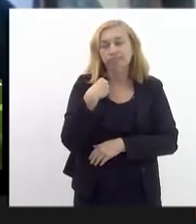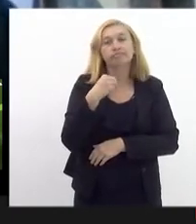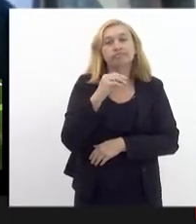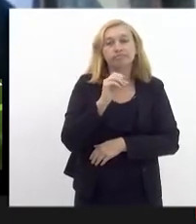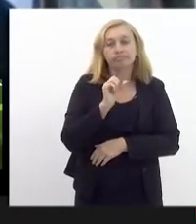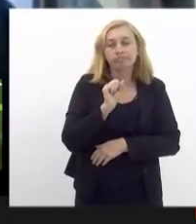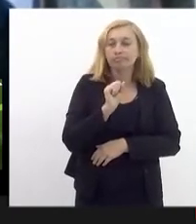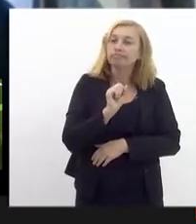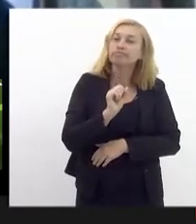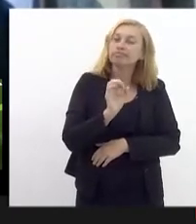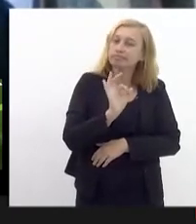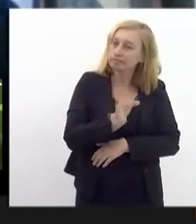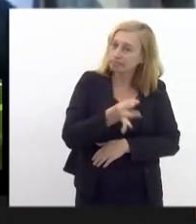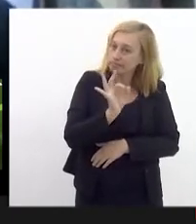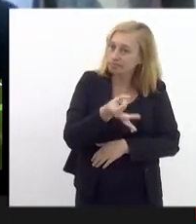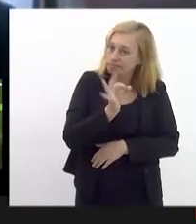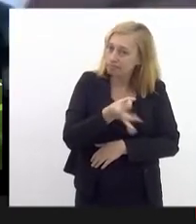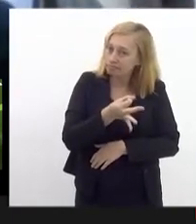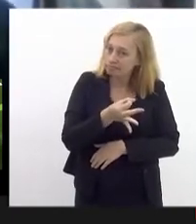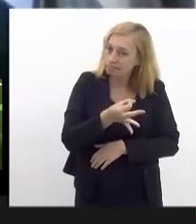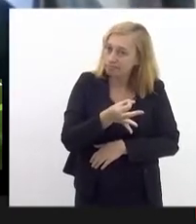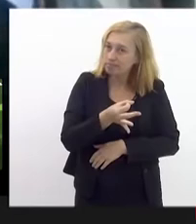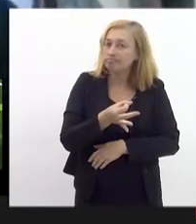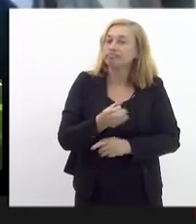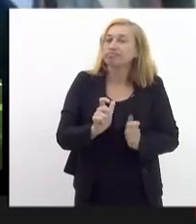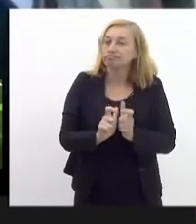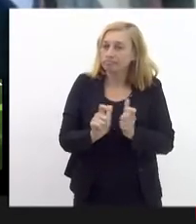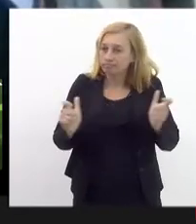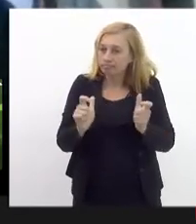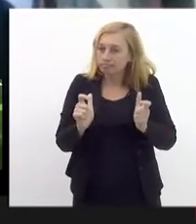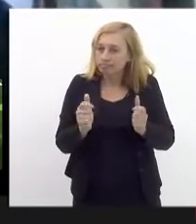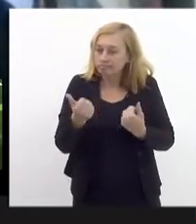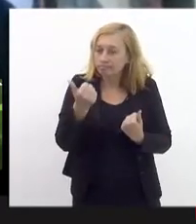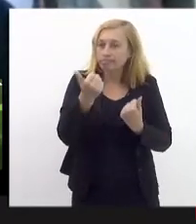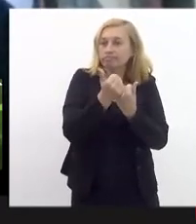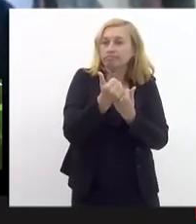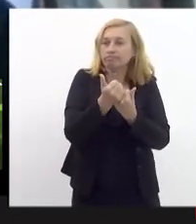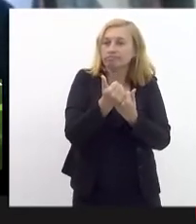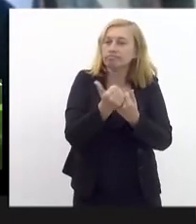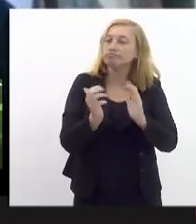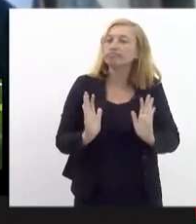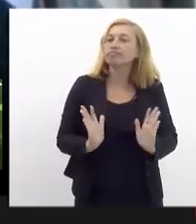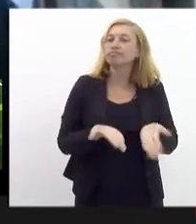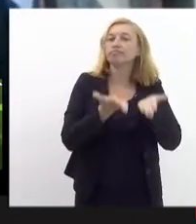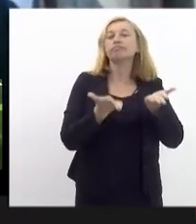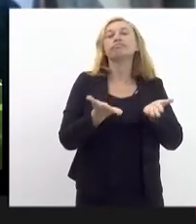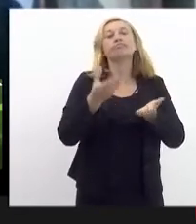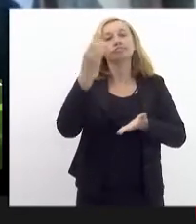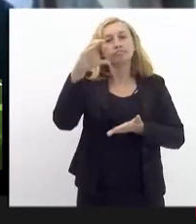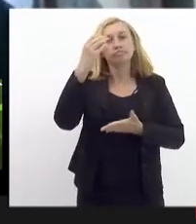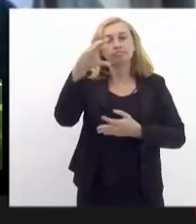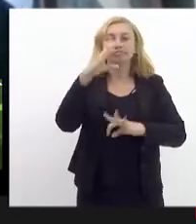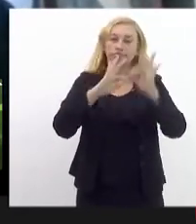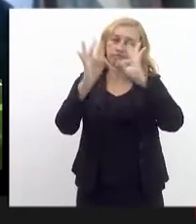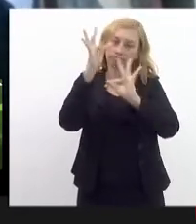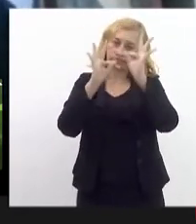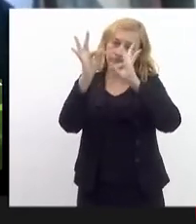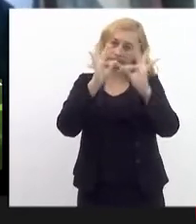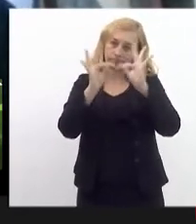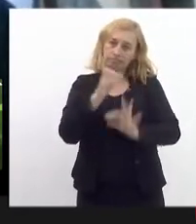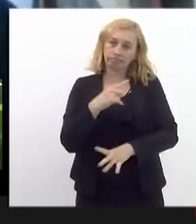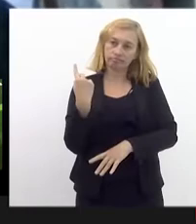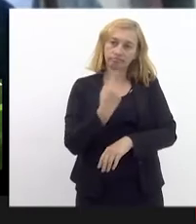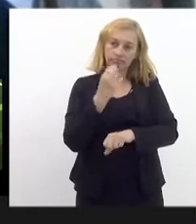sirva efetivamente para um grande apoio e incentivo à ciência e tecnologia no